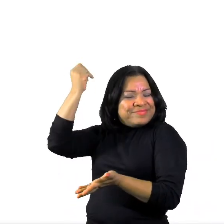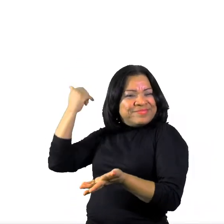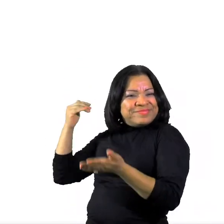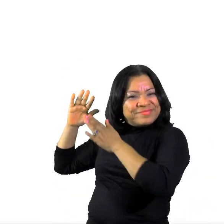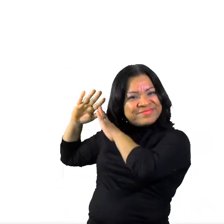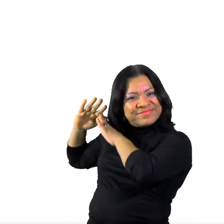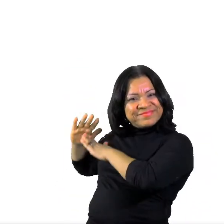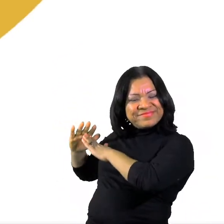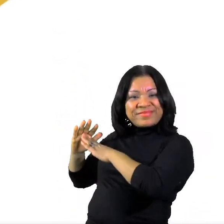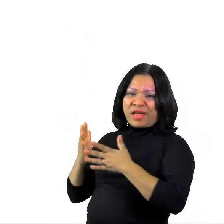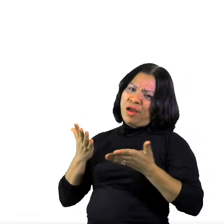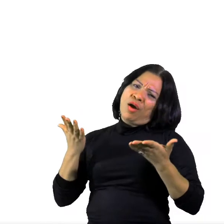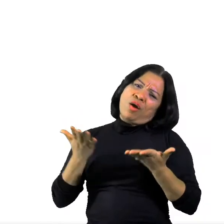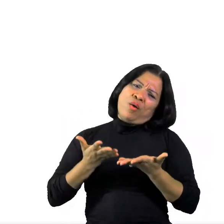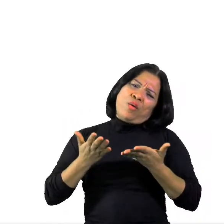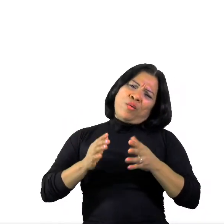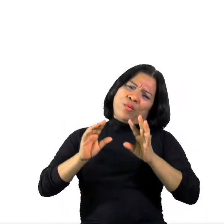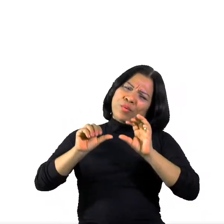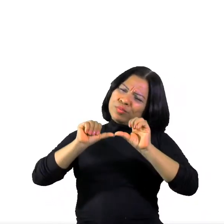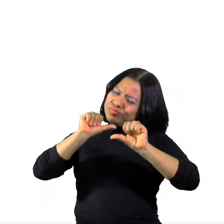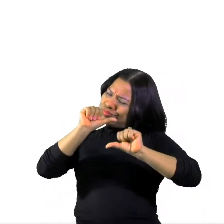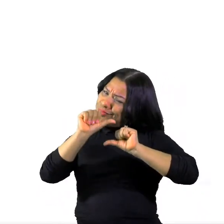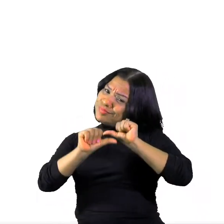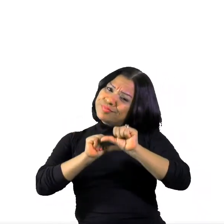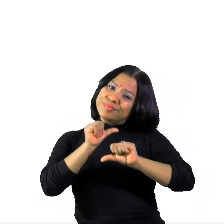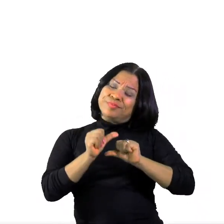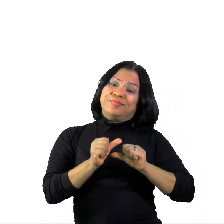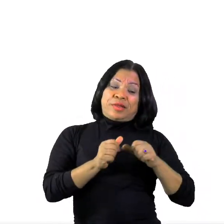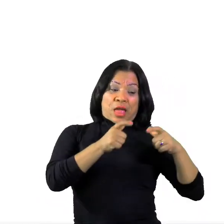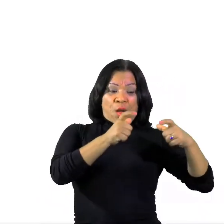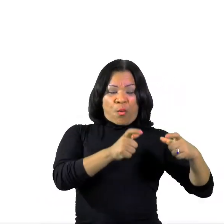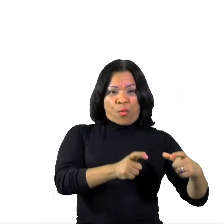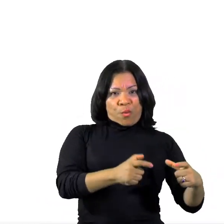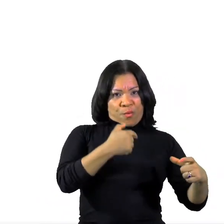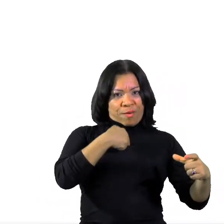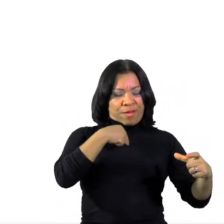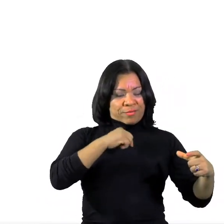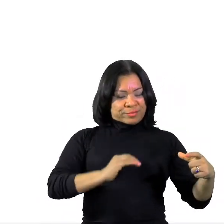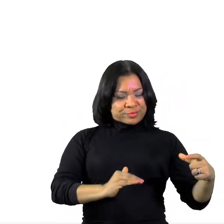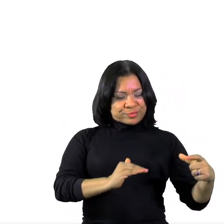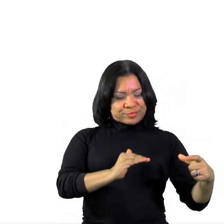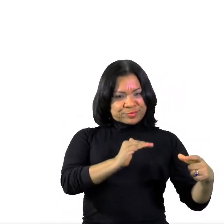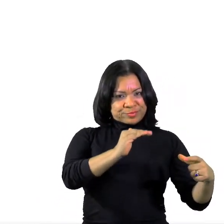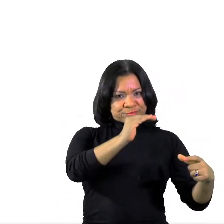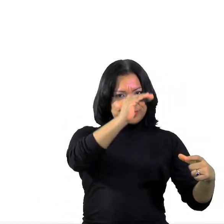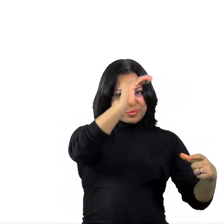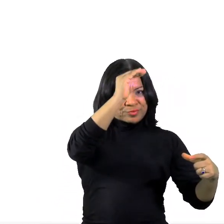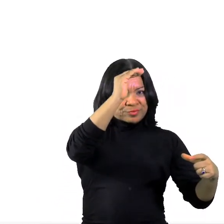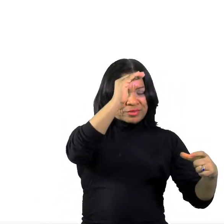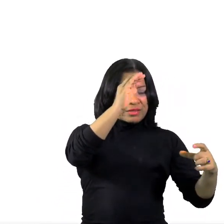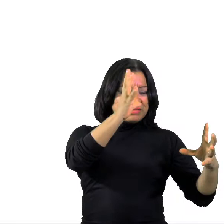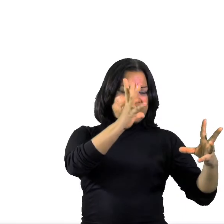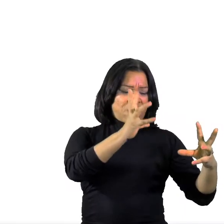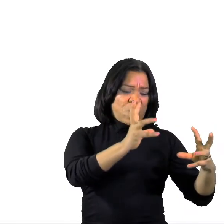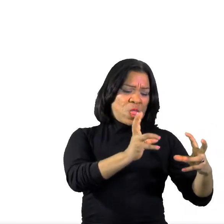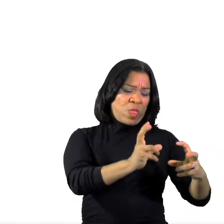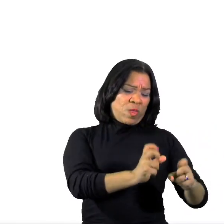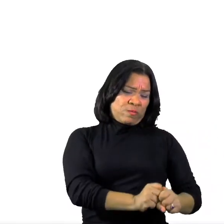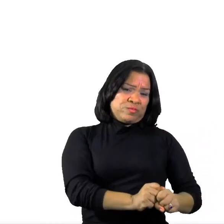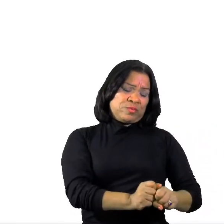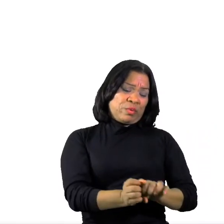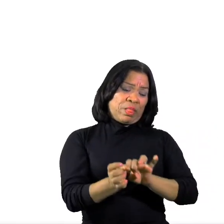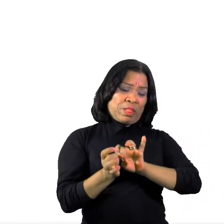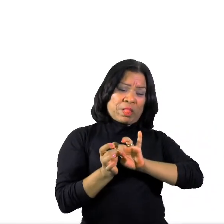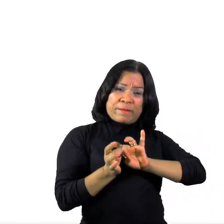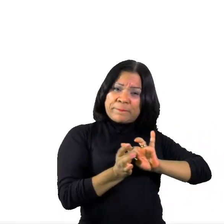tão mudadas. O lugar onde cresci foi destruído, abandonado.